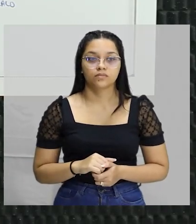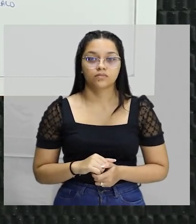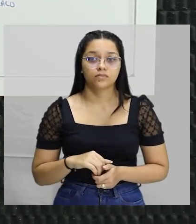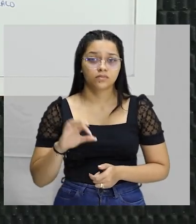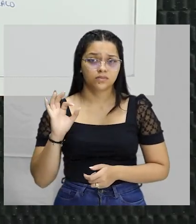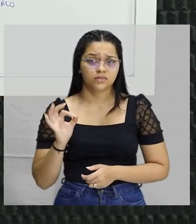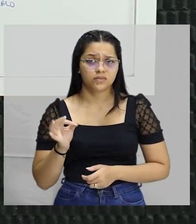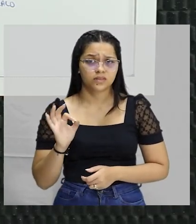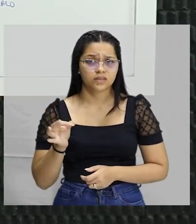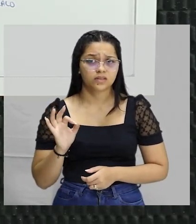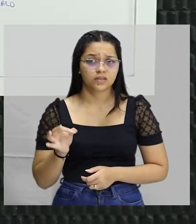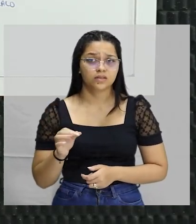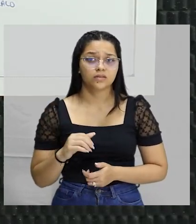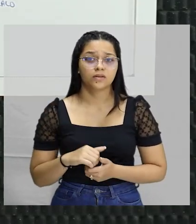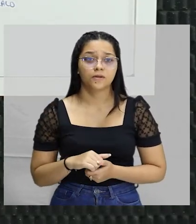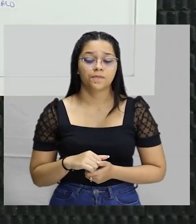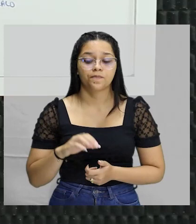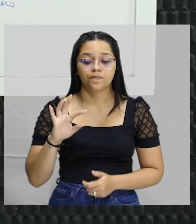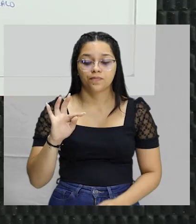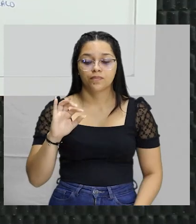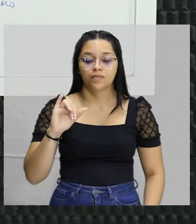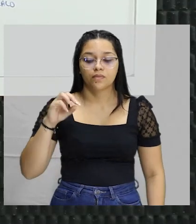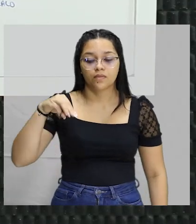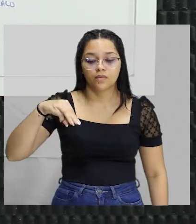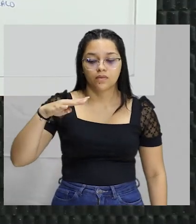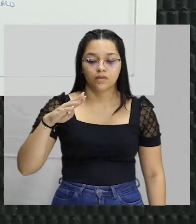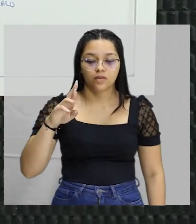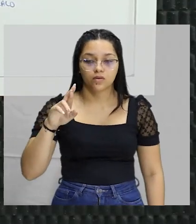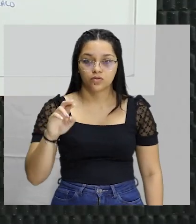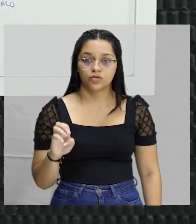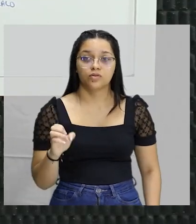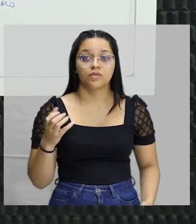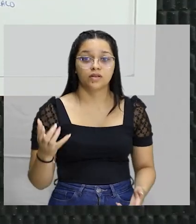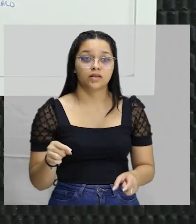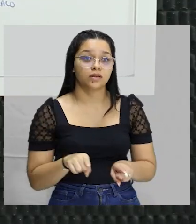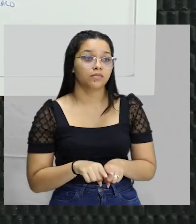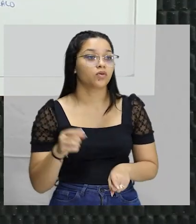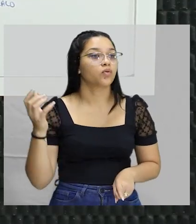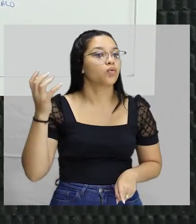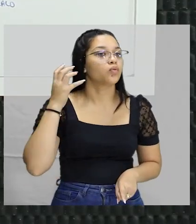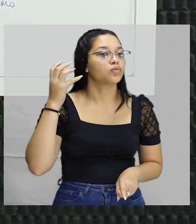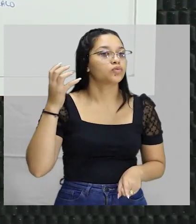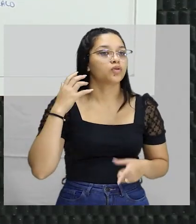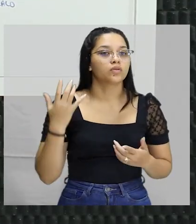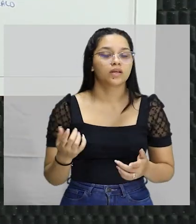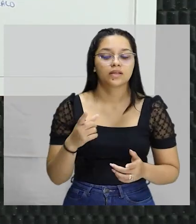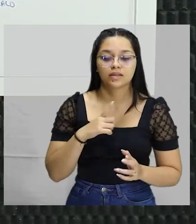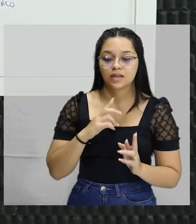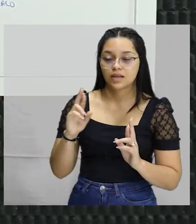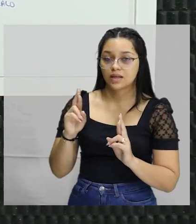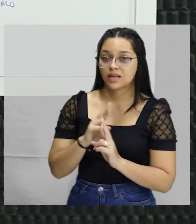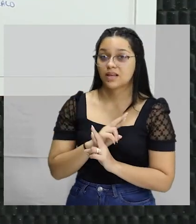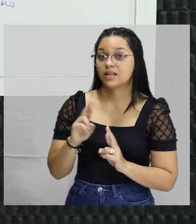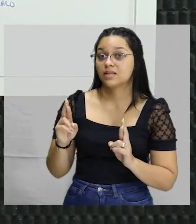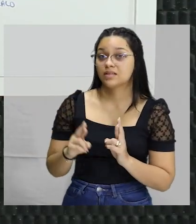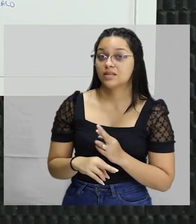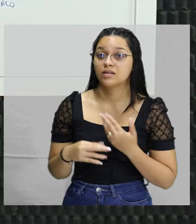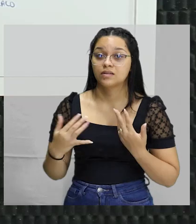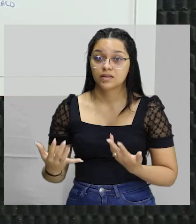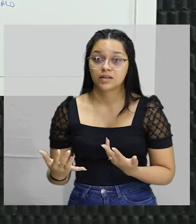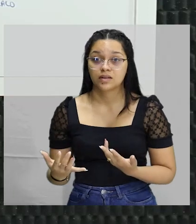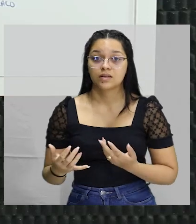Certo? O timbre de um som tem a ver